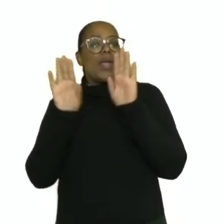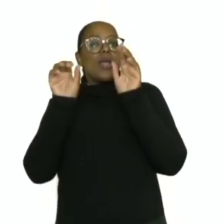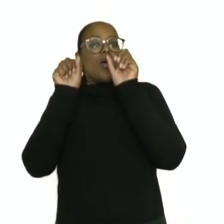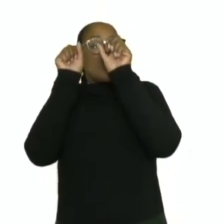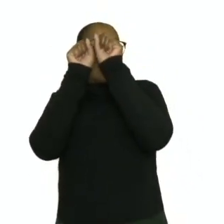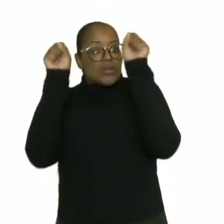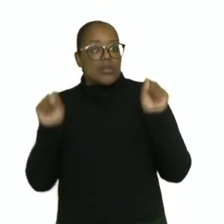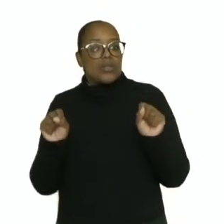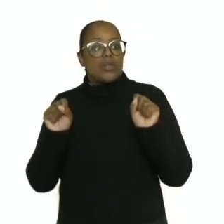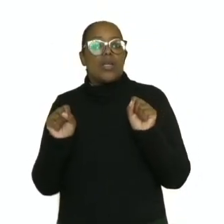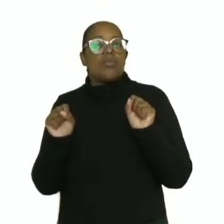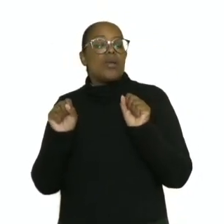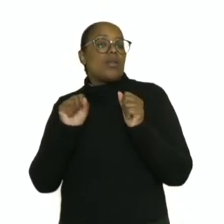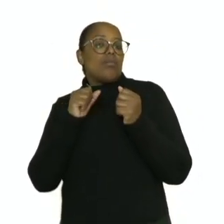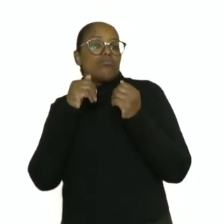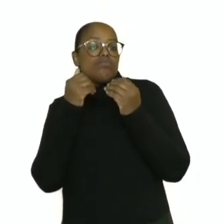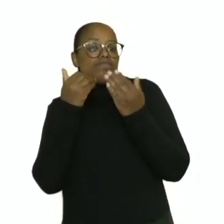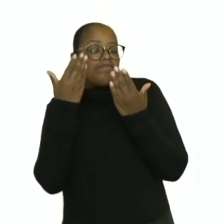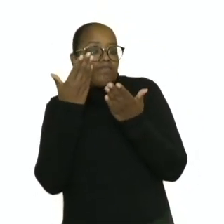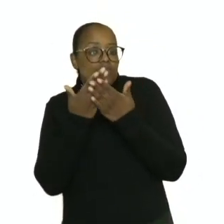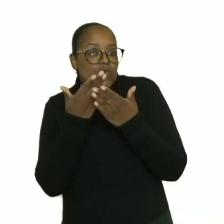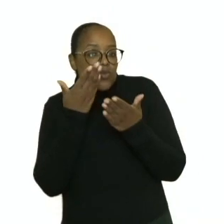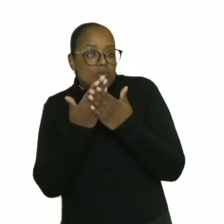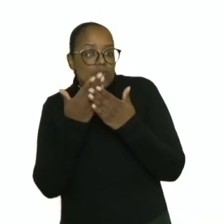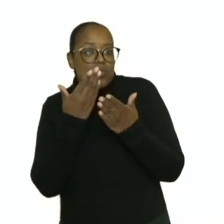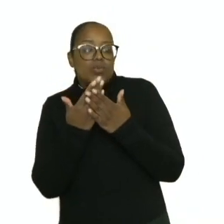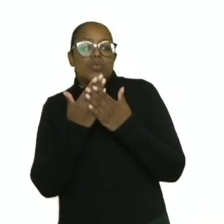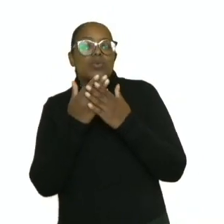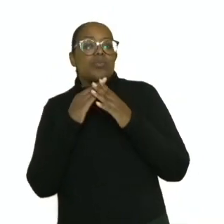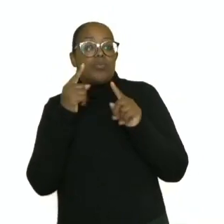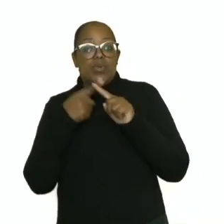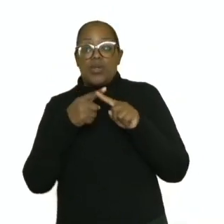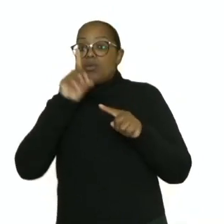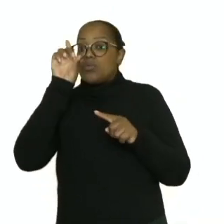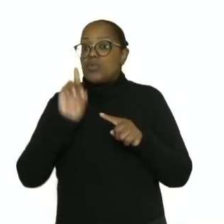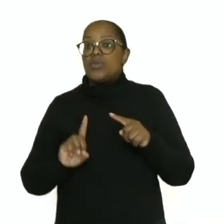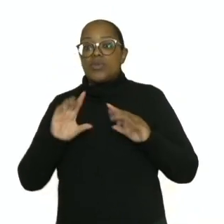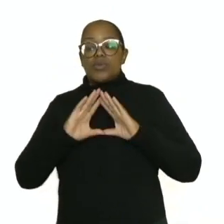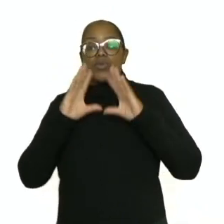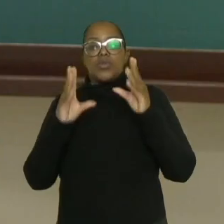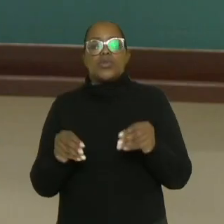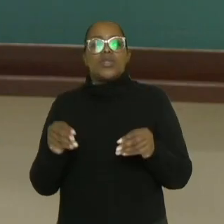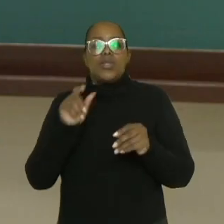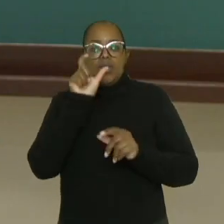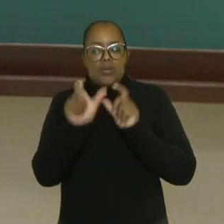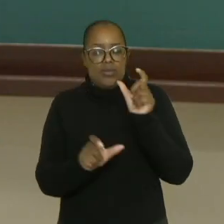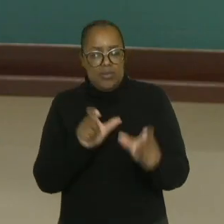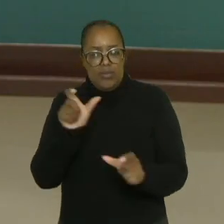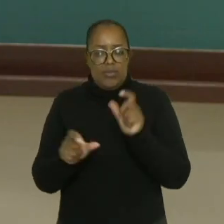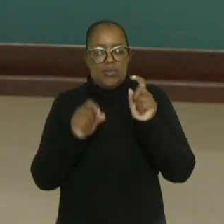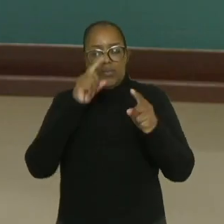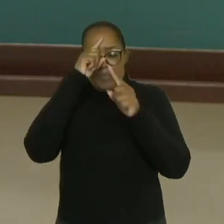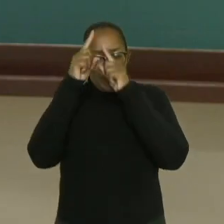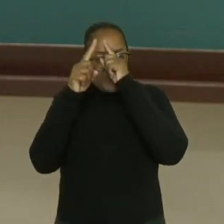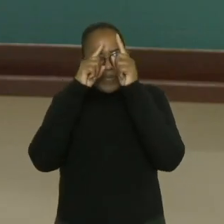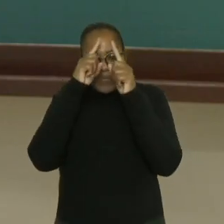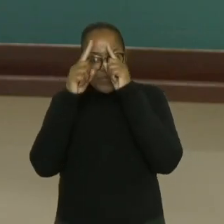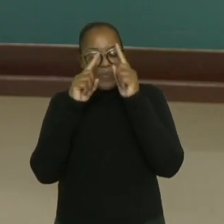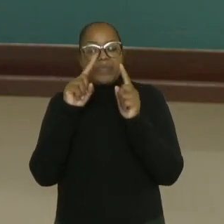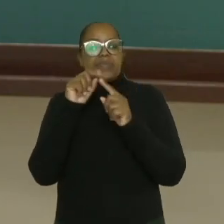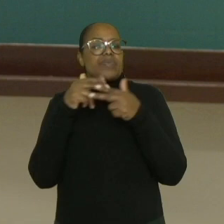a educação é um direito social porque é um direito de todas as pessoas, está diretamente envolvido com essa ideia de herança